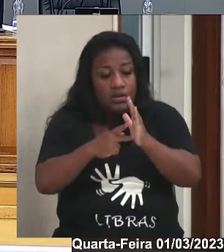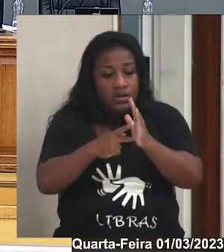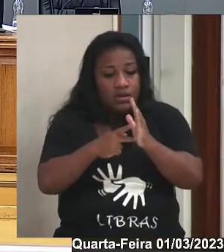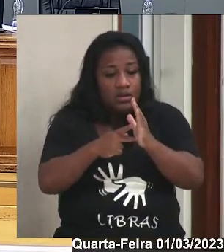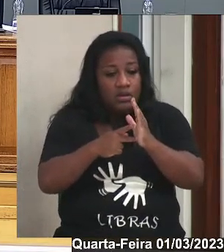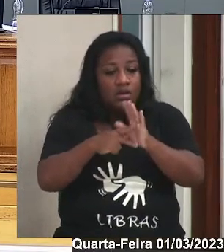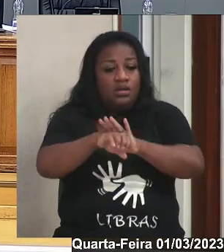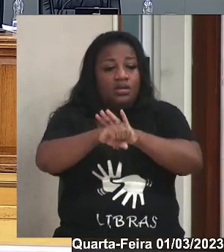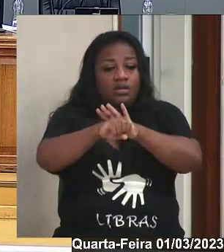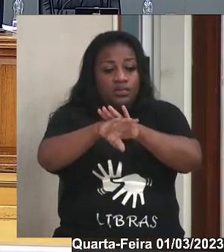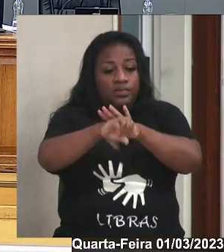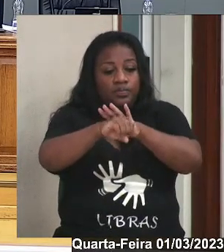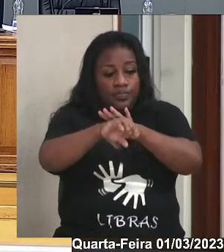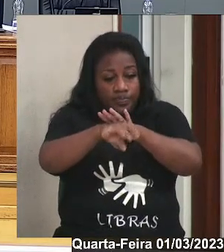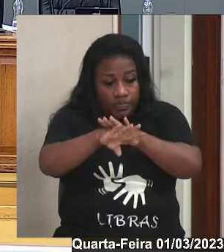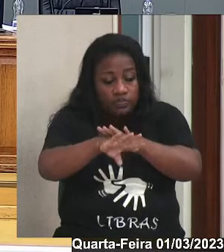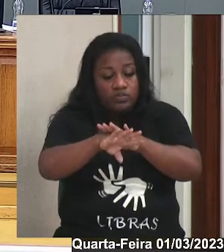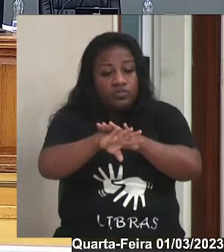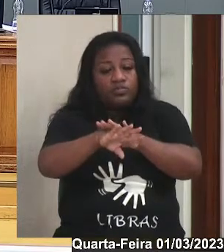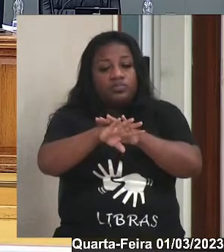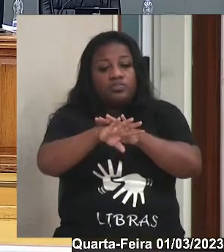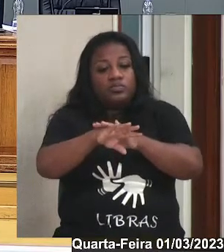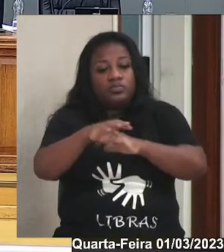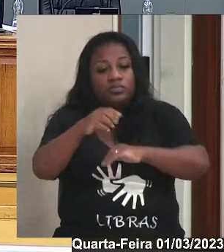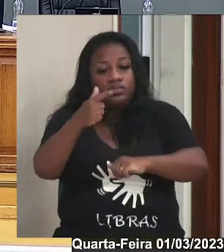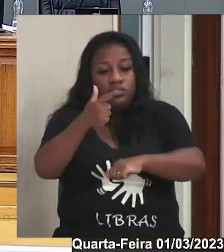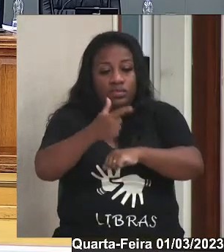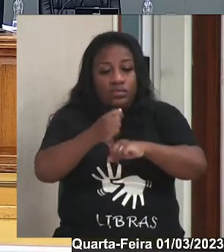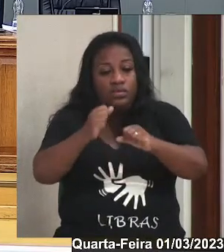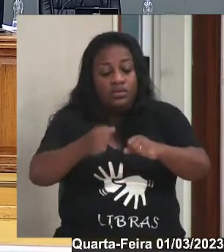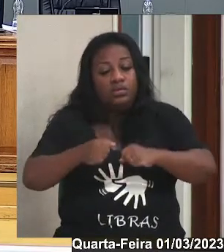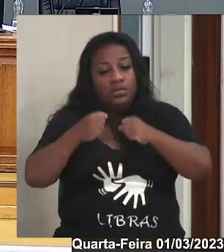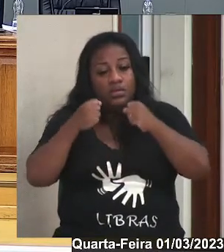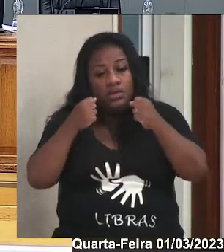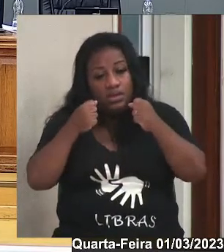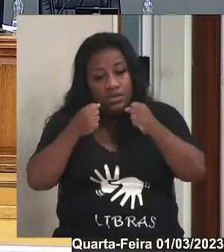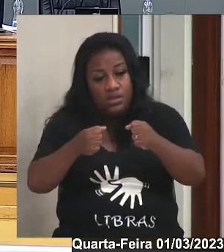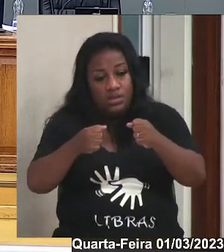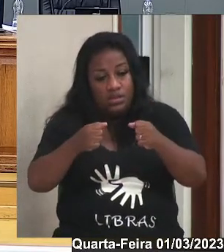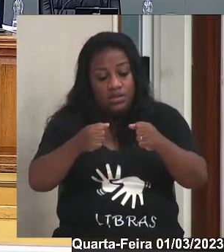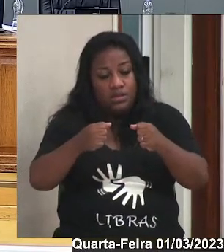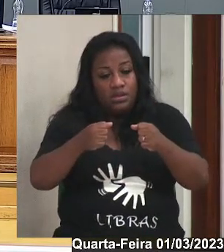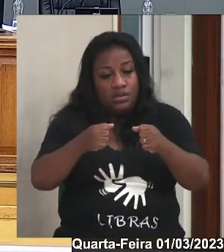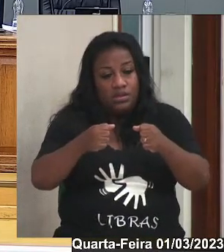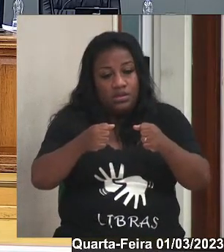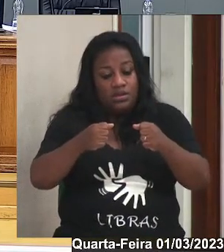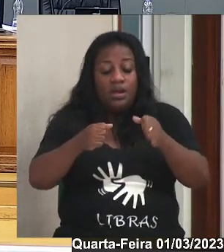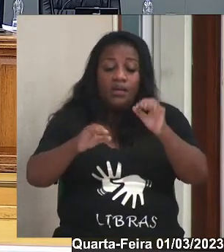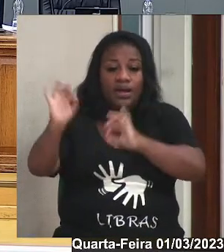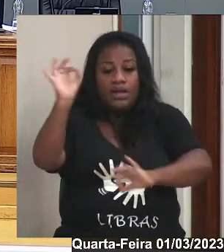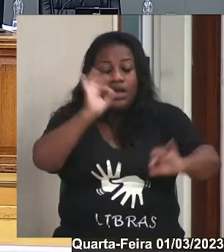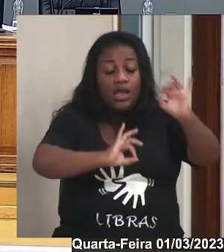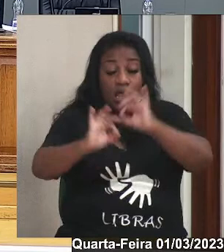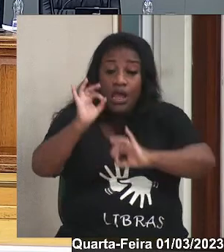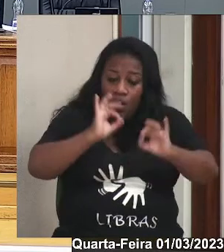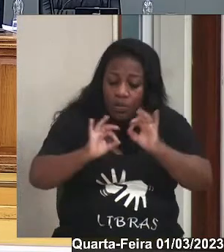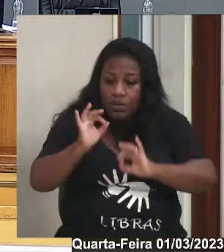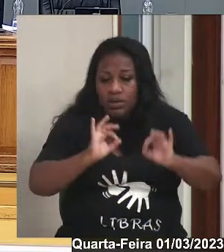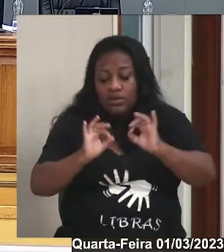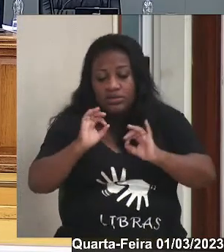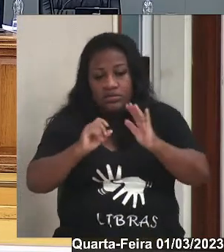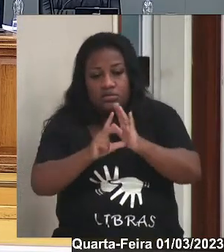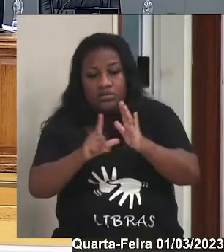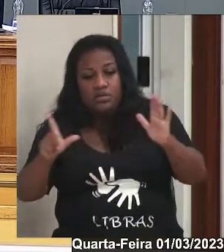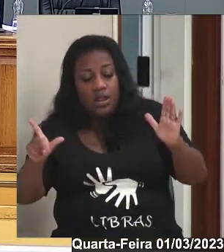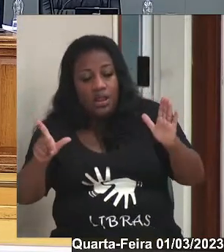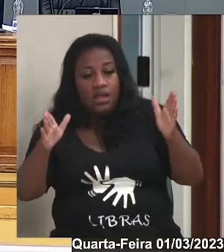06823/301. Indicação 26/2023, indica ao chefe do Poder Executivo Municipal que seja efetuado estudo para regularização fundiária no